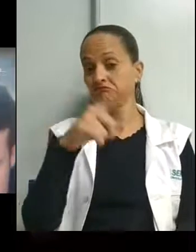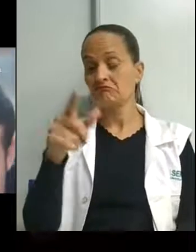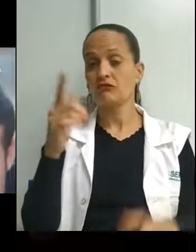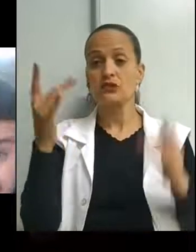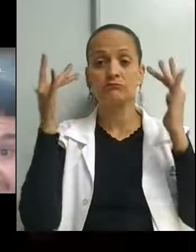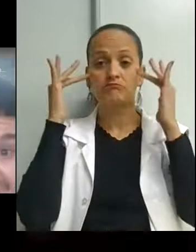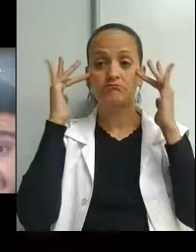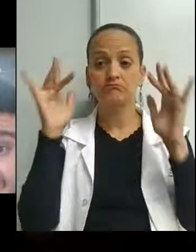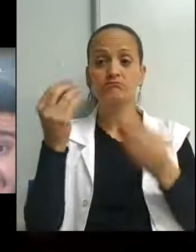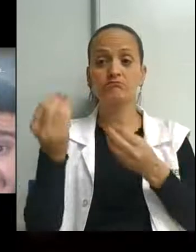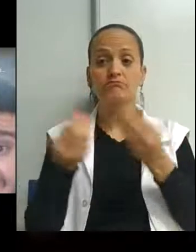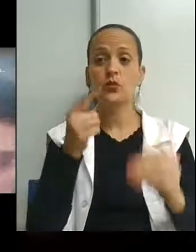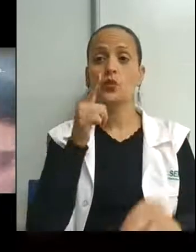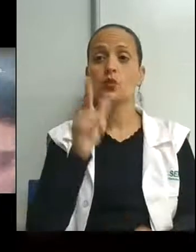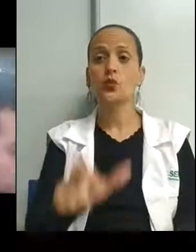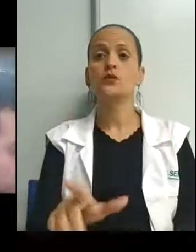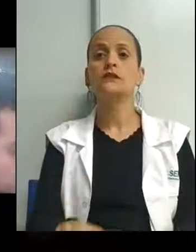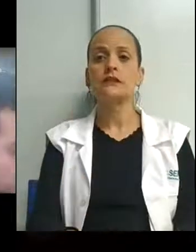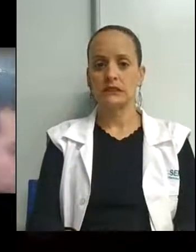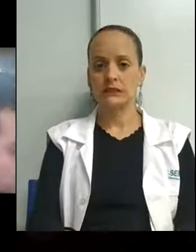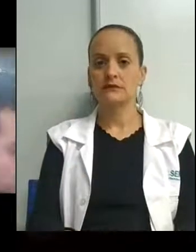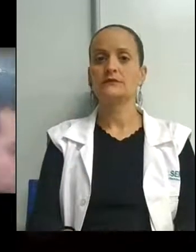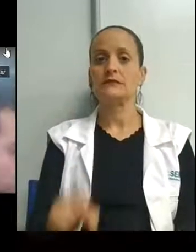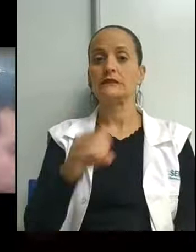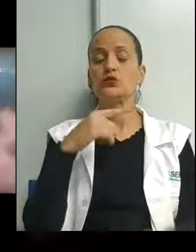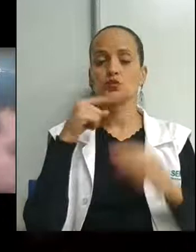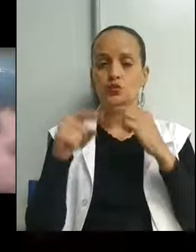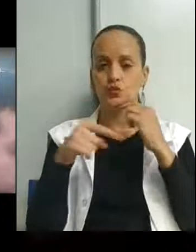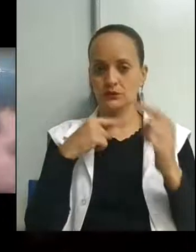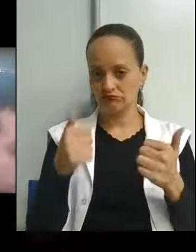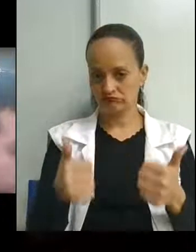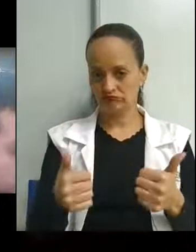não conseguirem, né, nem começar, tudo bem?